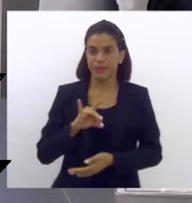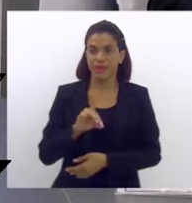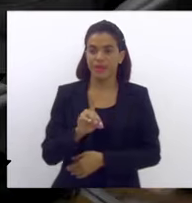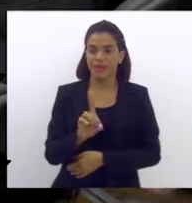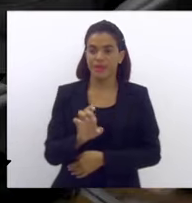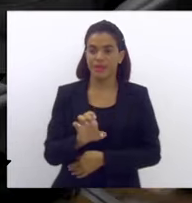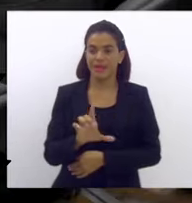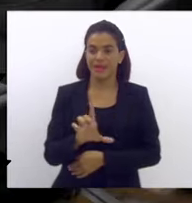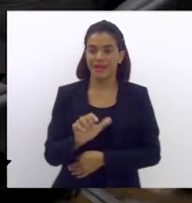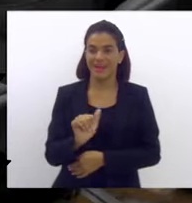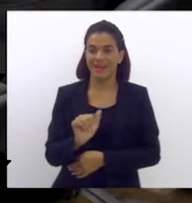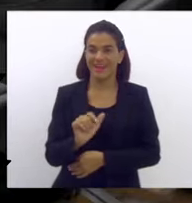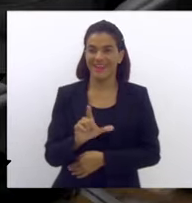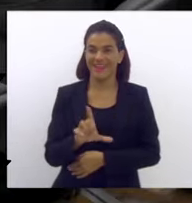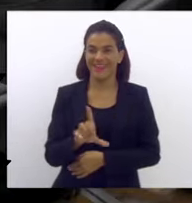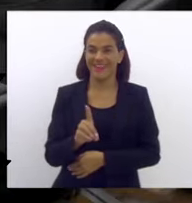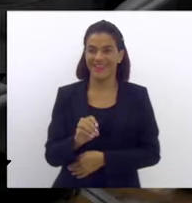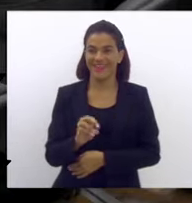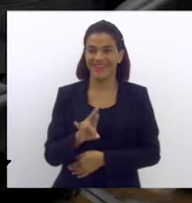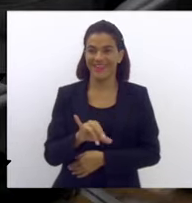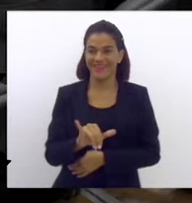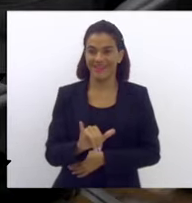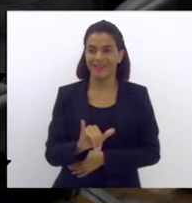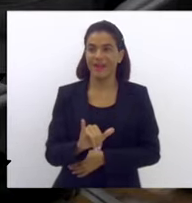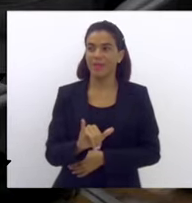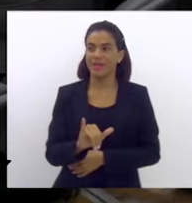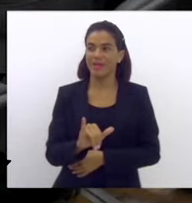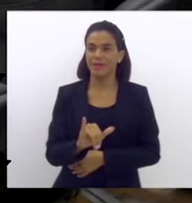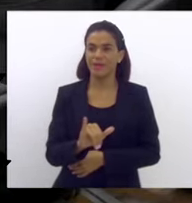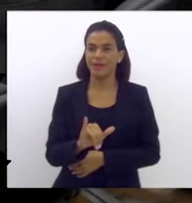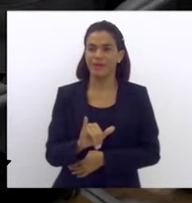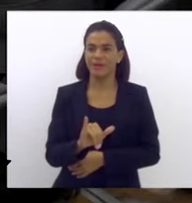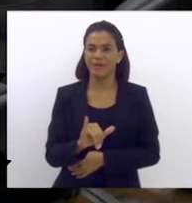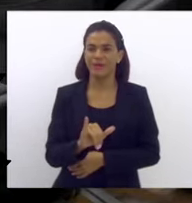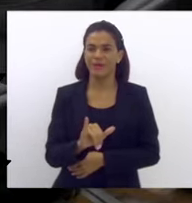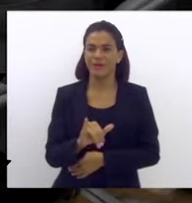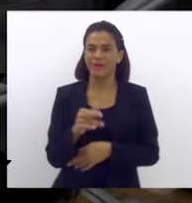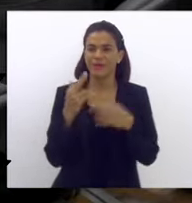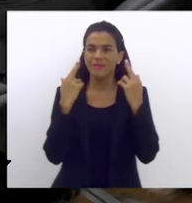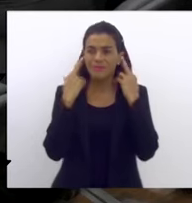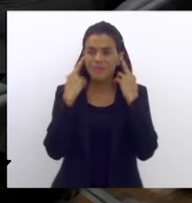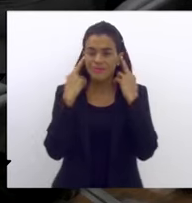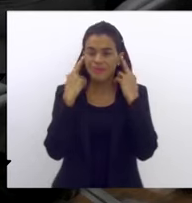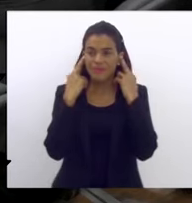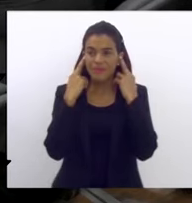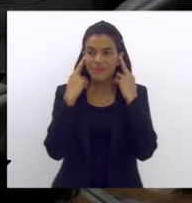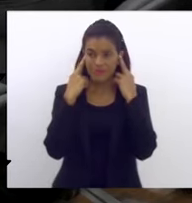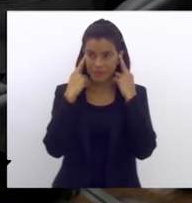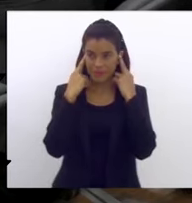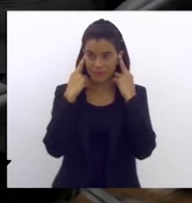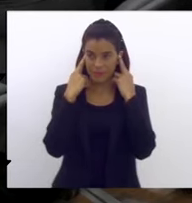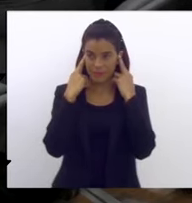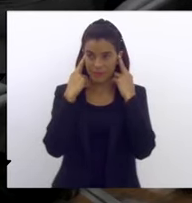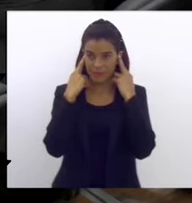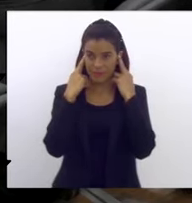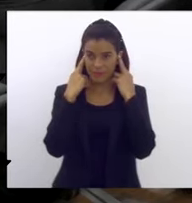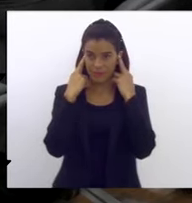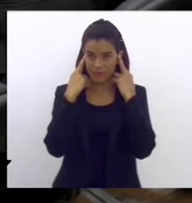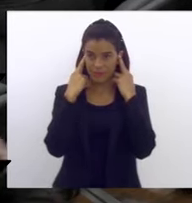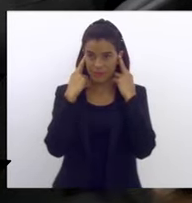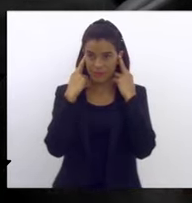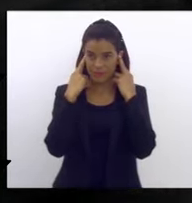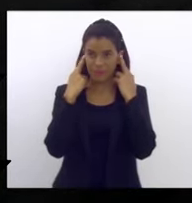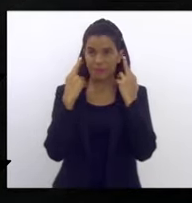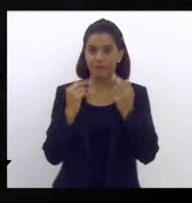presidente eu vou permanecer com meu parecer pela inconstitucionalidade perfeito vou botar em discussão em discussão a